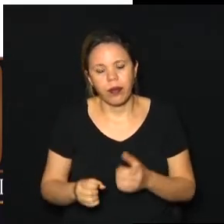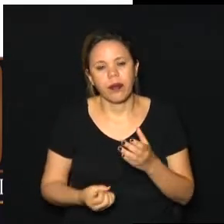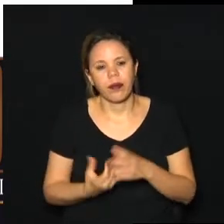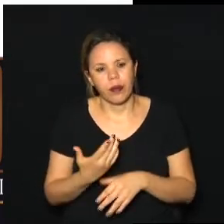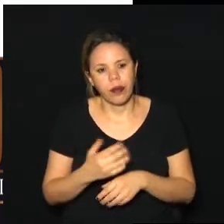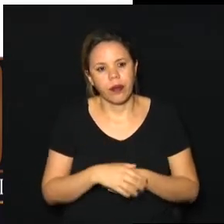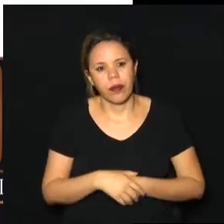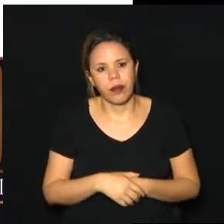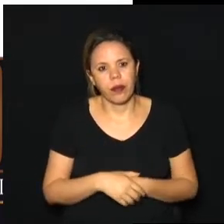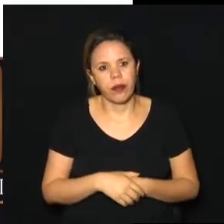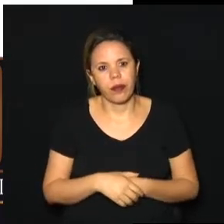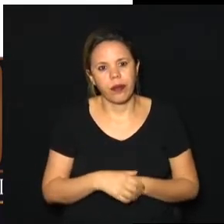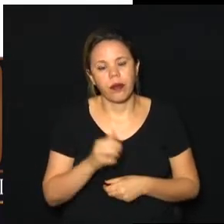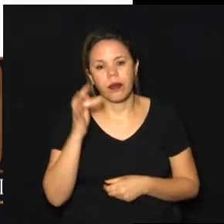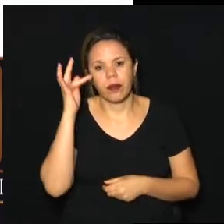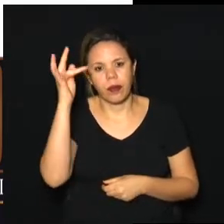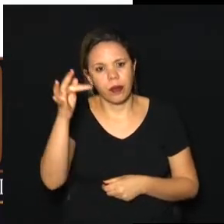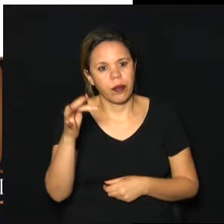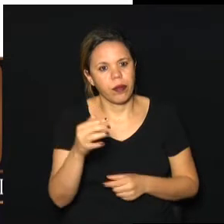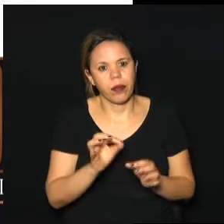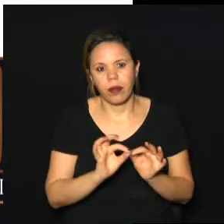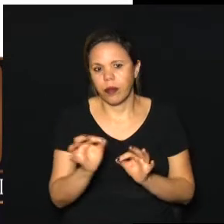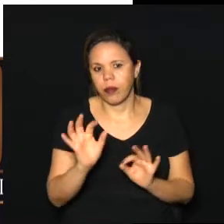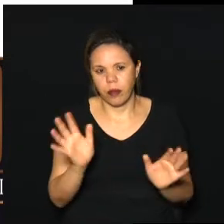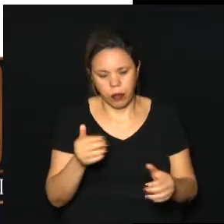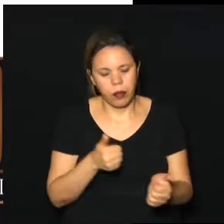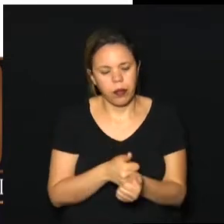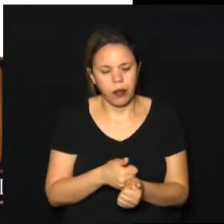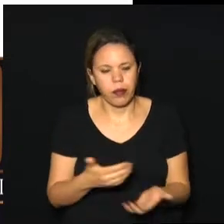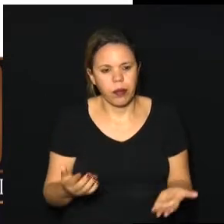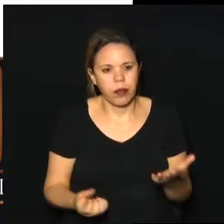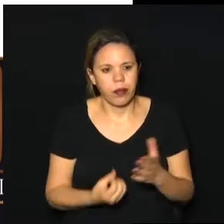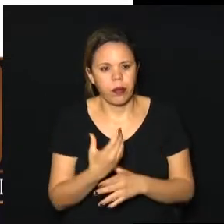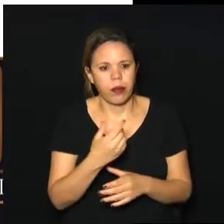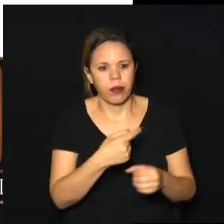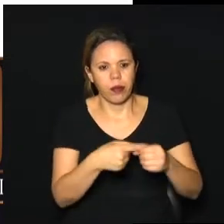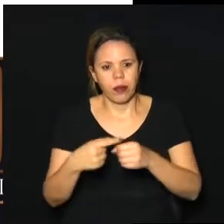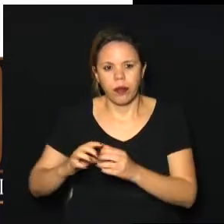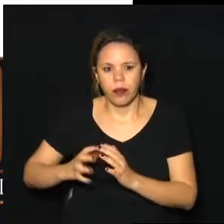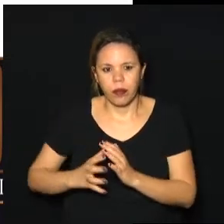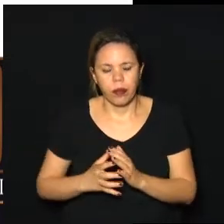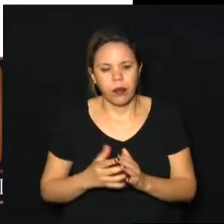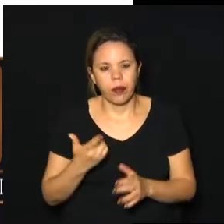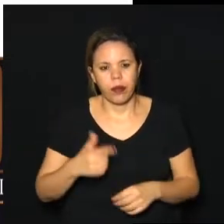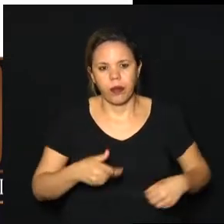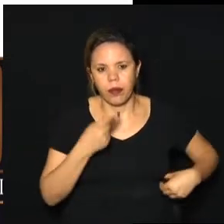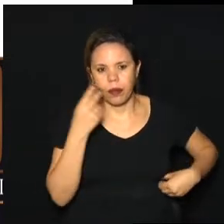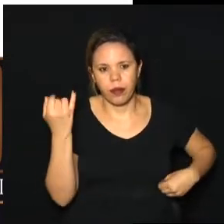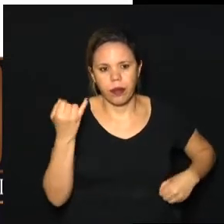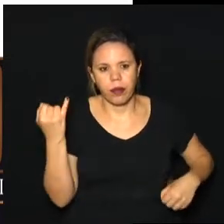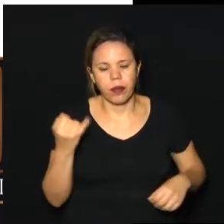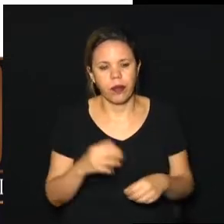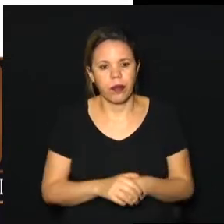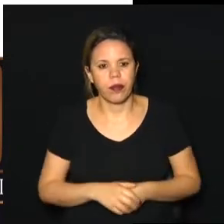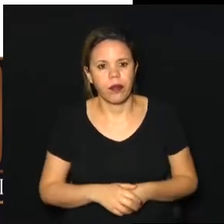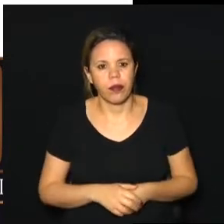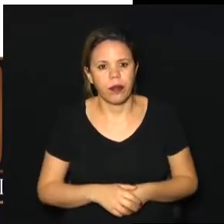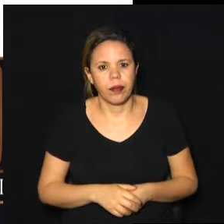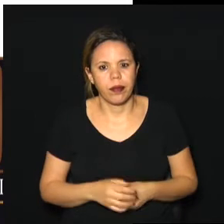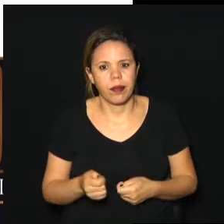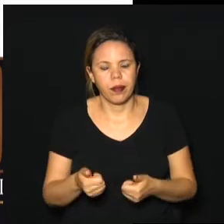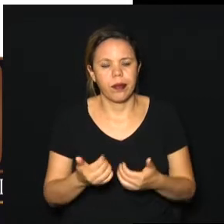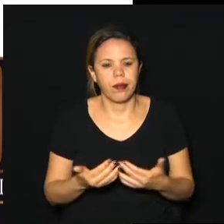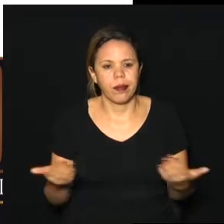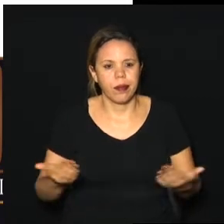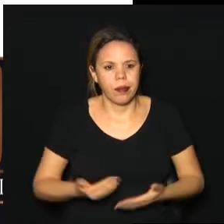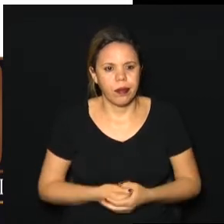aconteça num futuro não muito distante. Então, no âmbito dos partidos, repito, é importante que os partidos desde